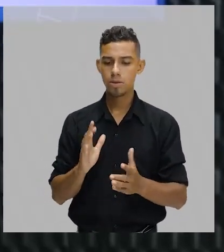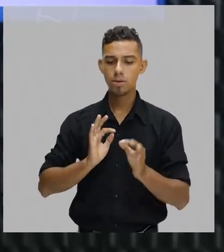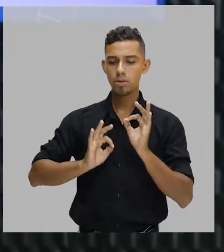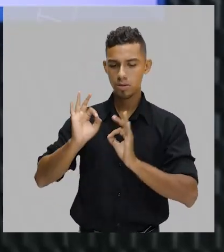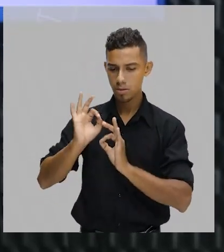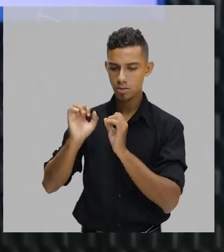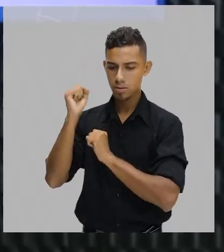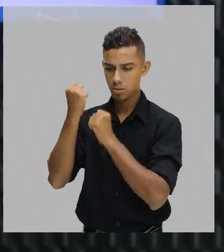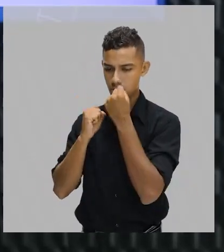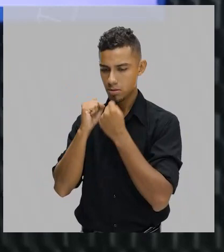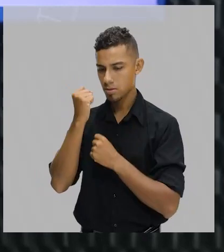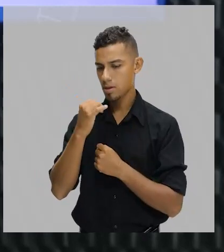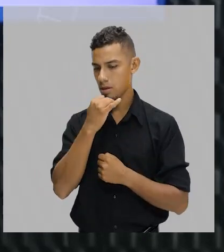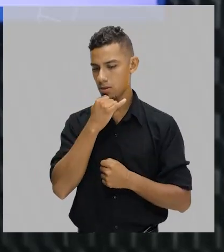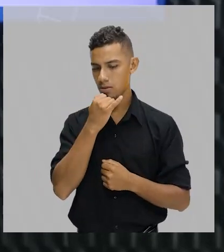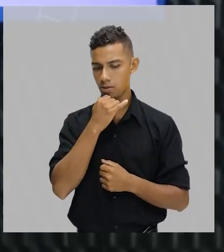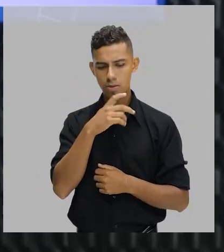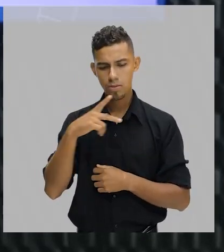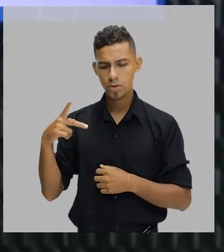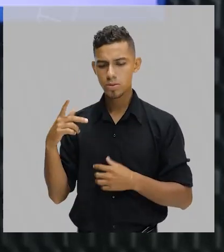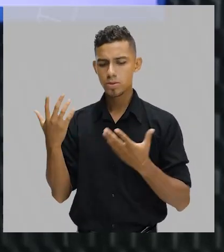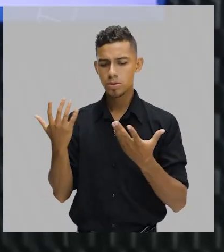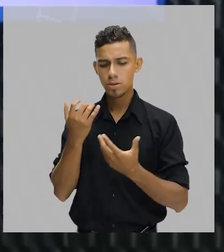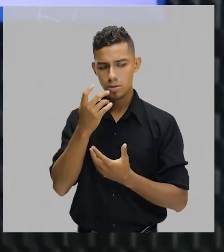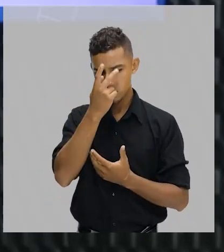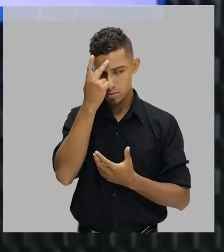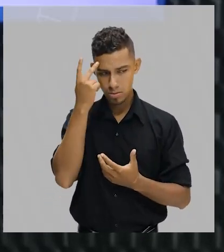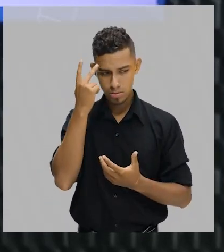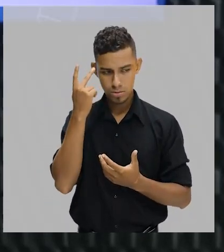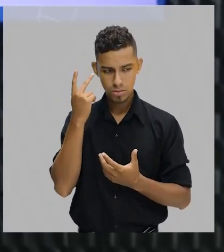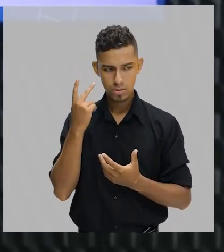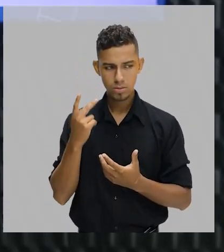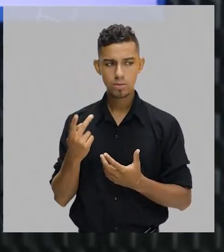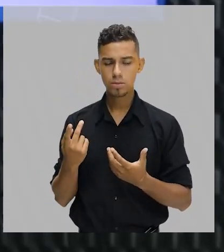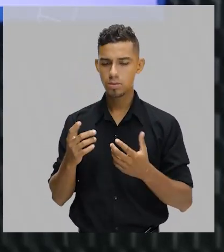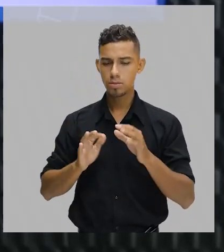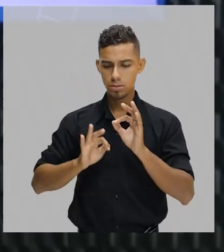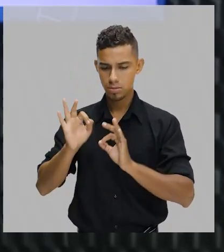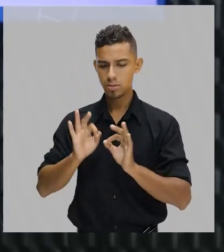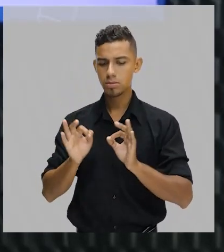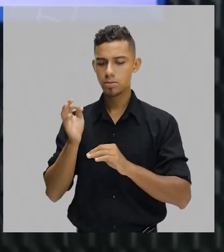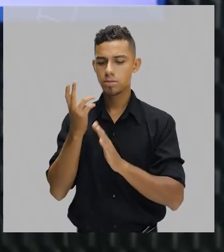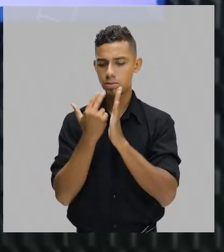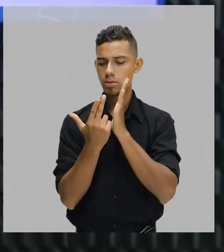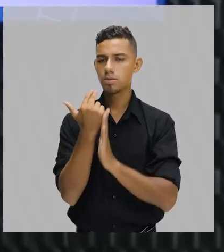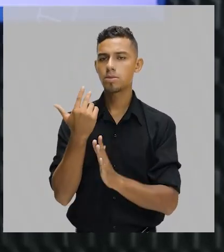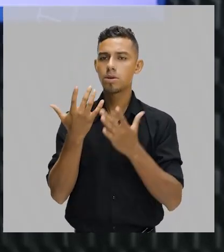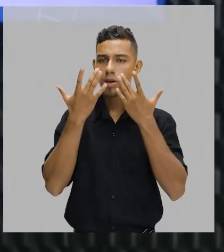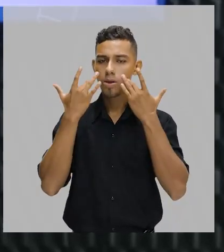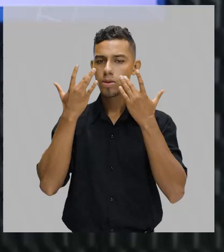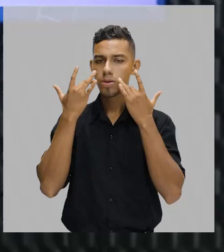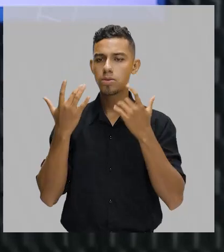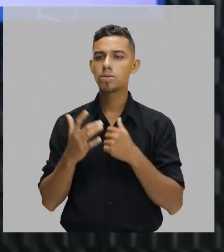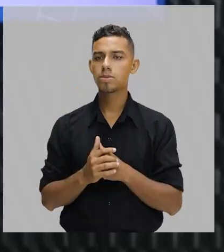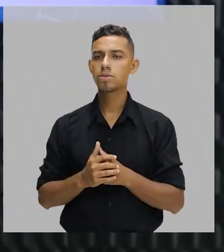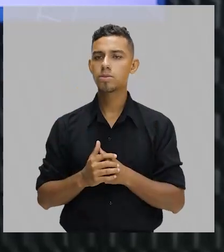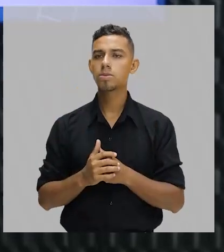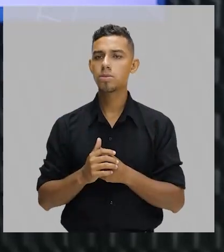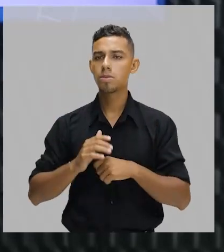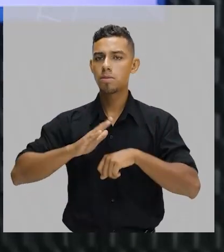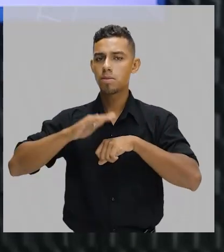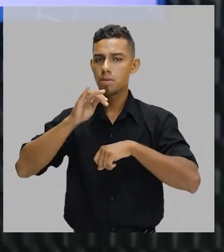para isso serve o desenho técnico. Professor, alguém que faz desenho técnico ou industrial sabe fazer desenho artístico? Depende de cada pessoa. Tem gente que tem